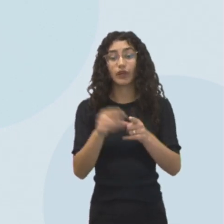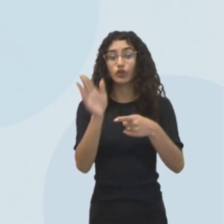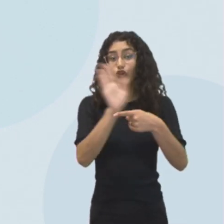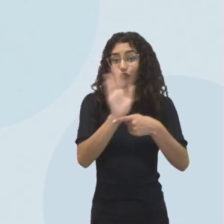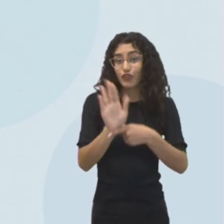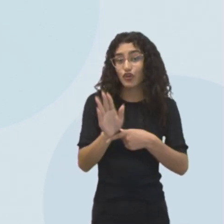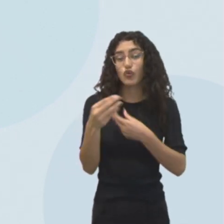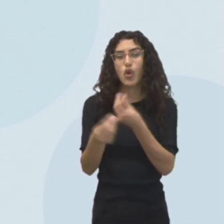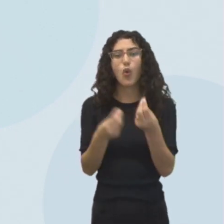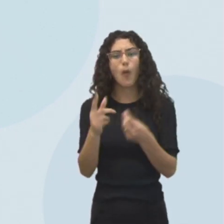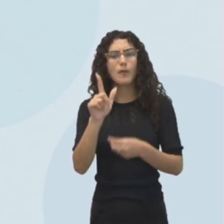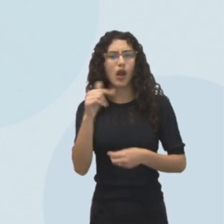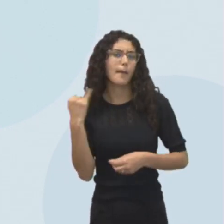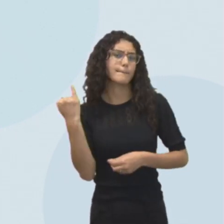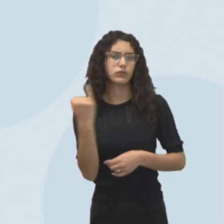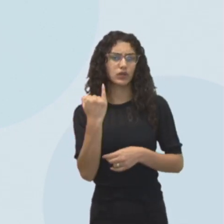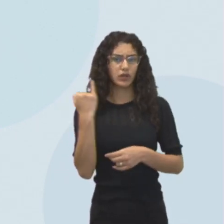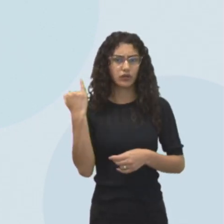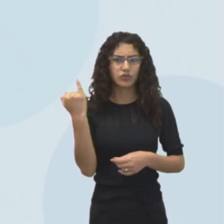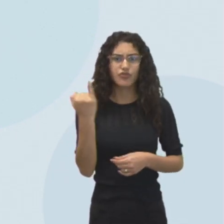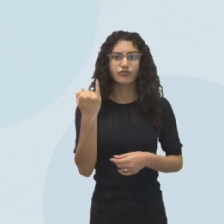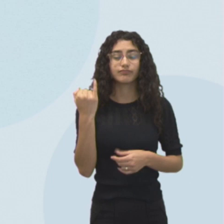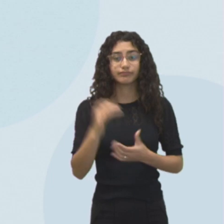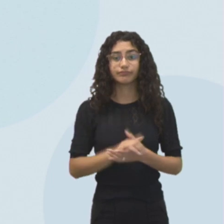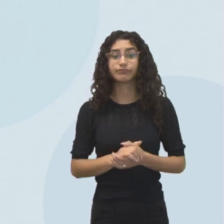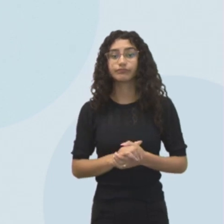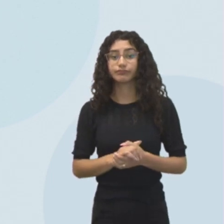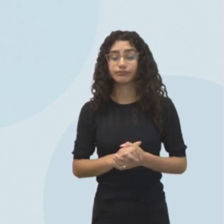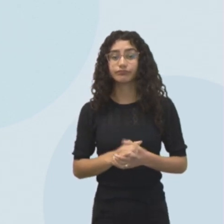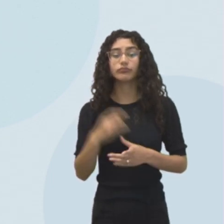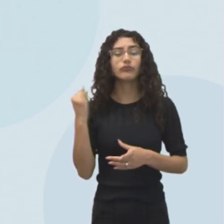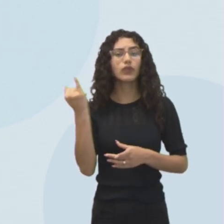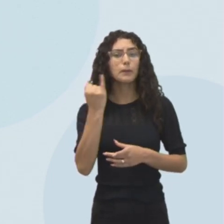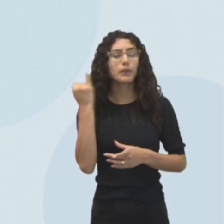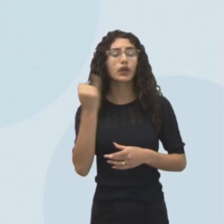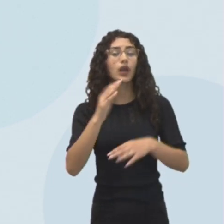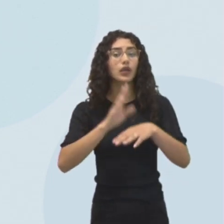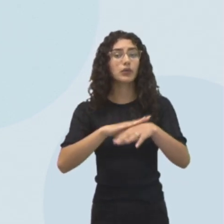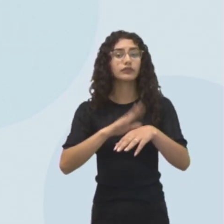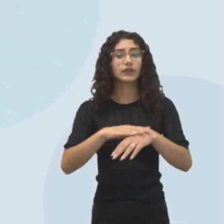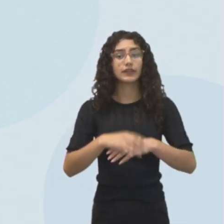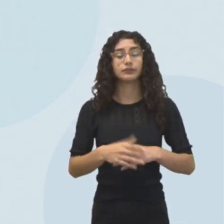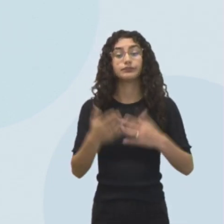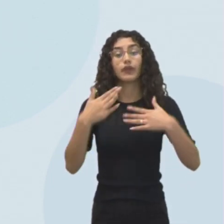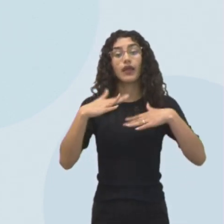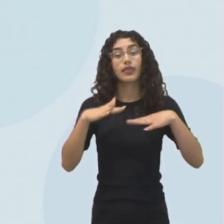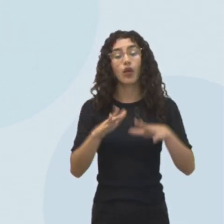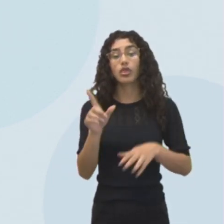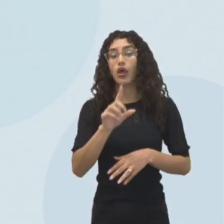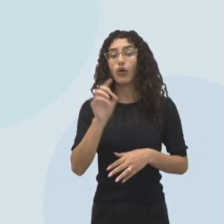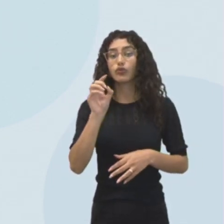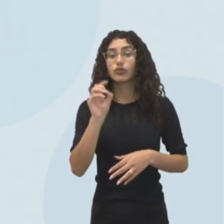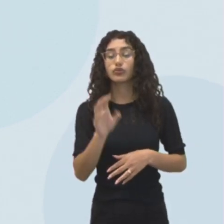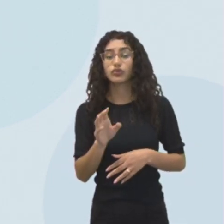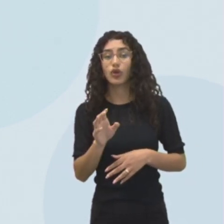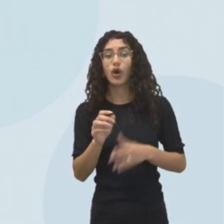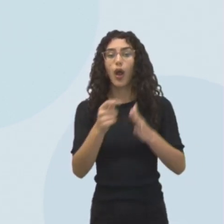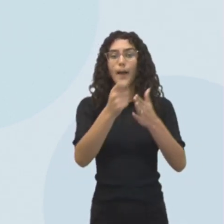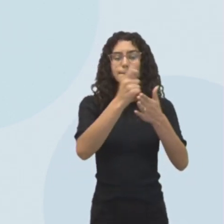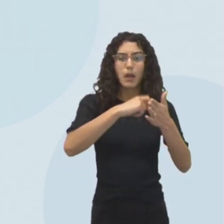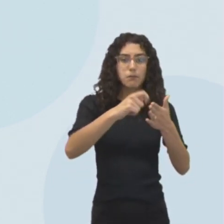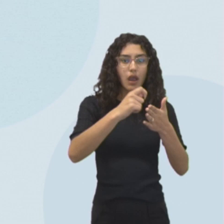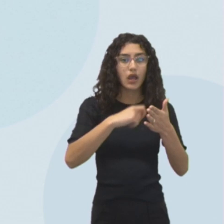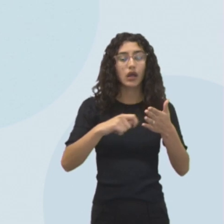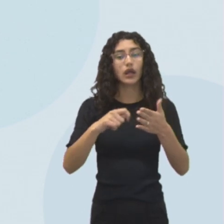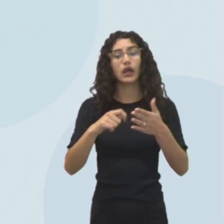e como ele é importante, como ele também é importante nessa produção. Então, apenas não é somente a escrita, não é